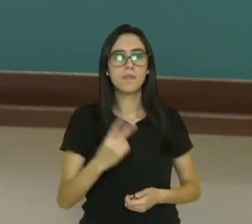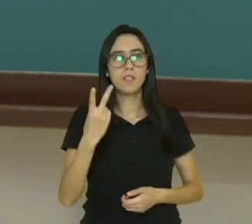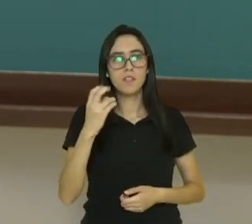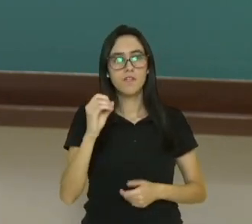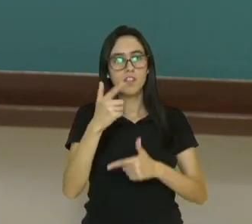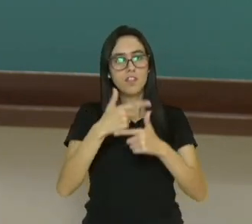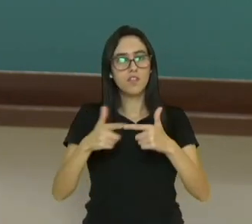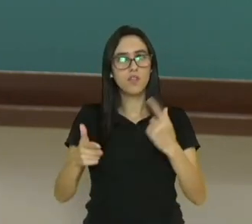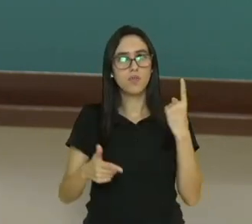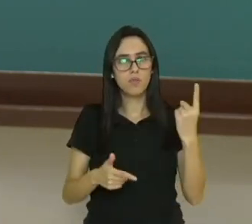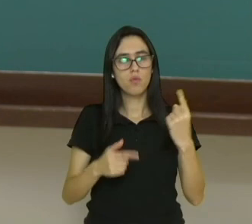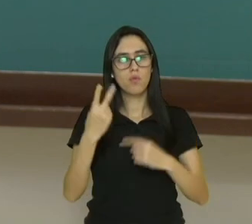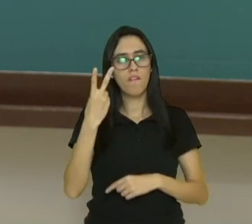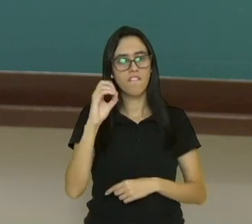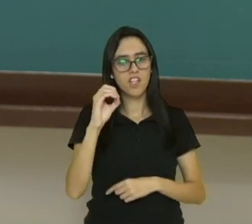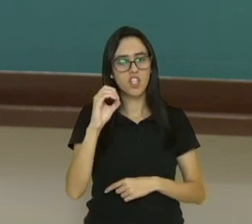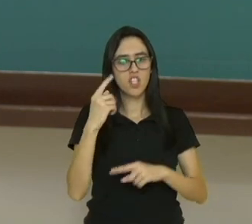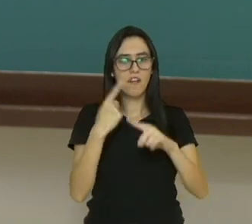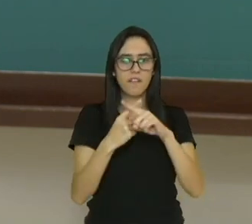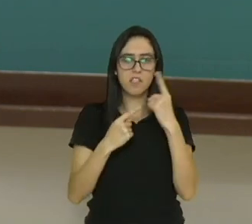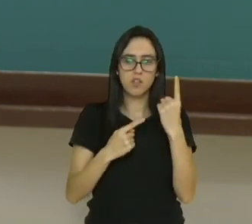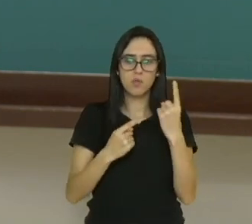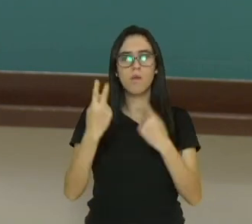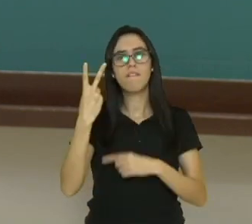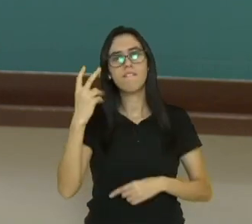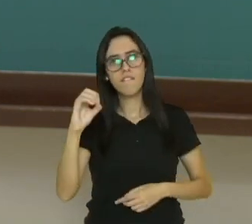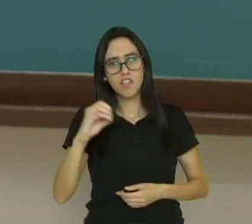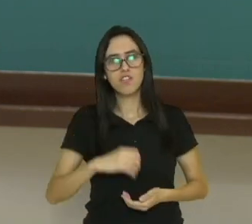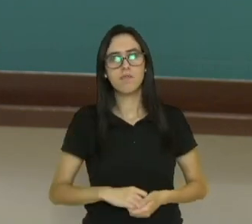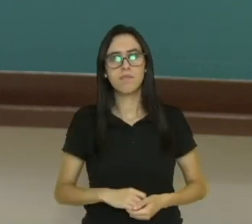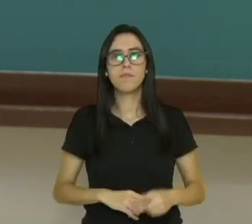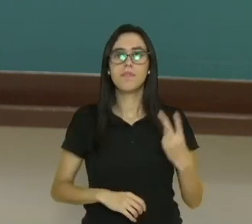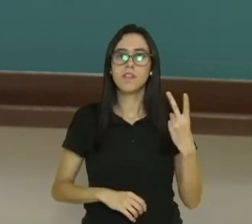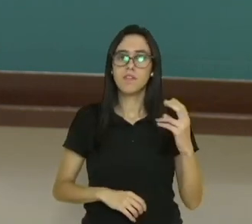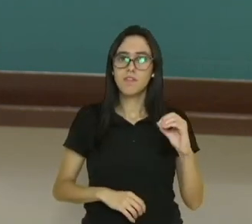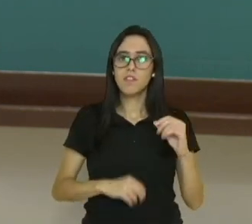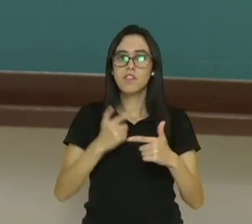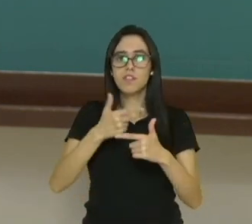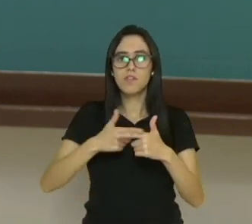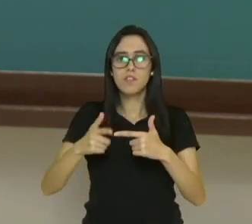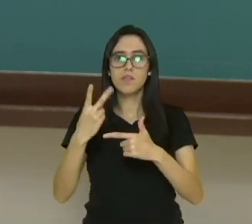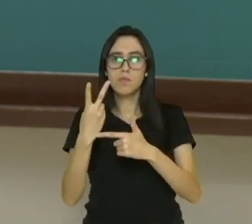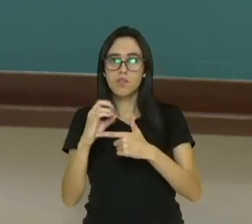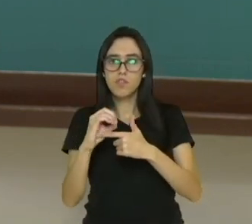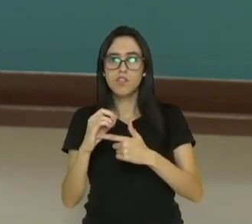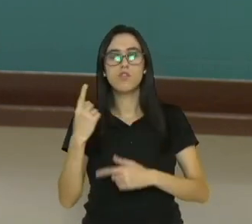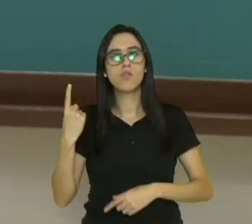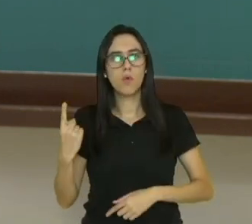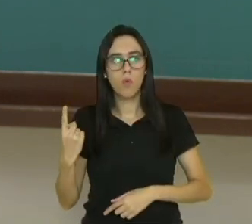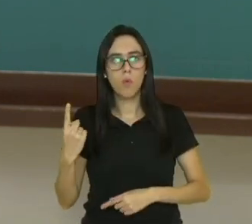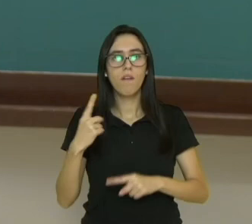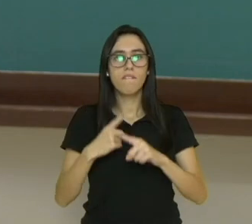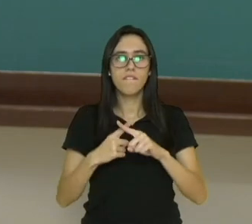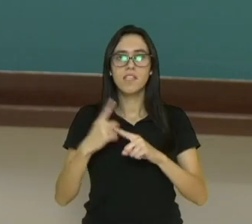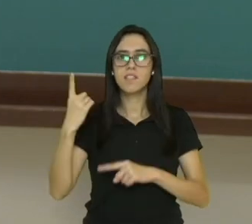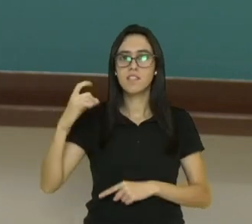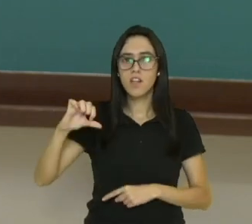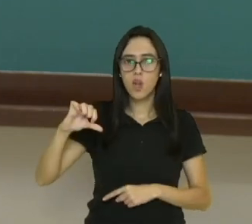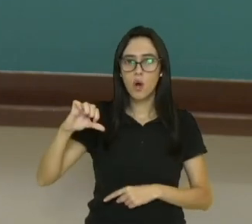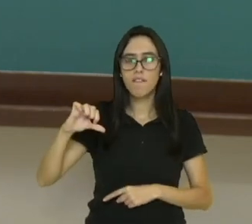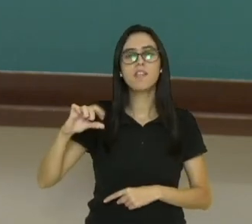dá 20, vezes 1, 20. 20 dividido por 20 dá 1, vezes 19,